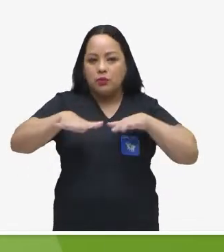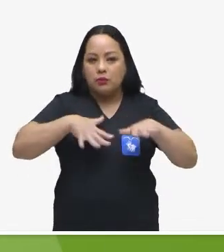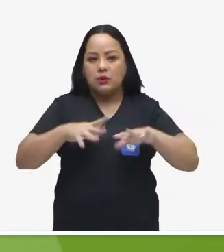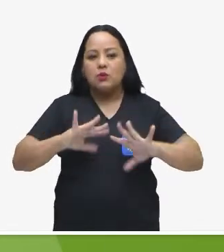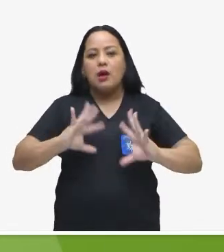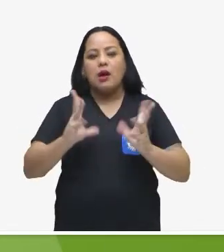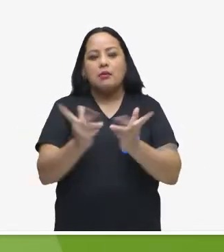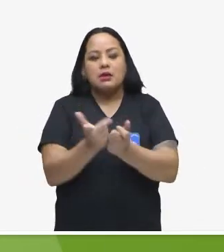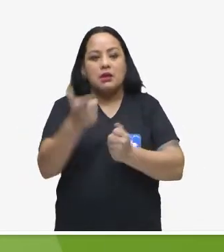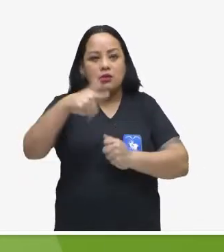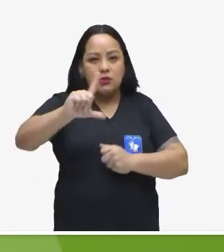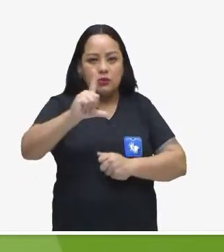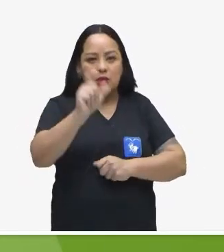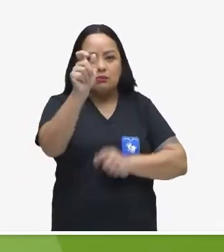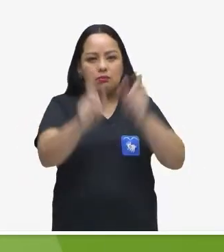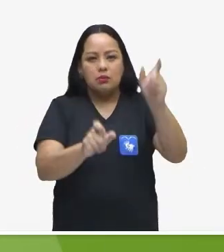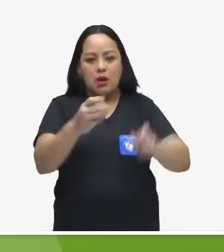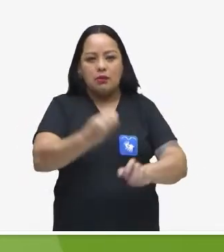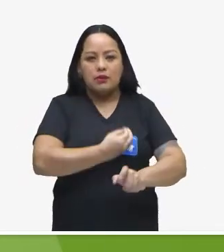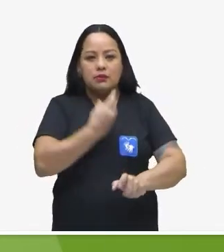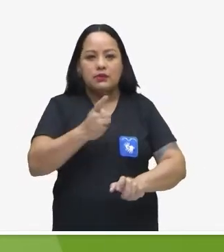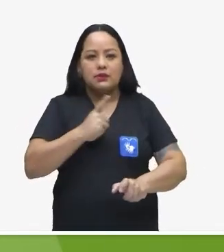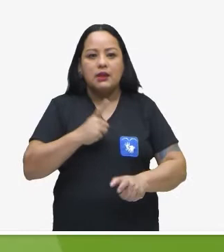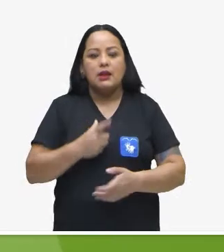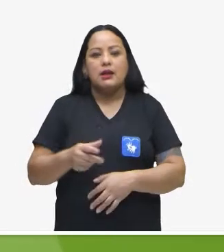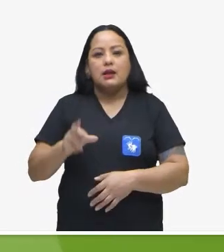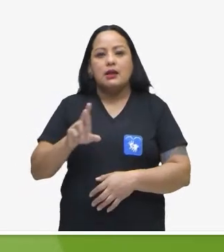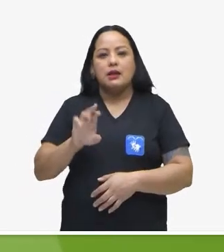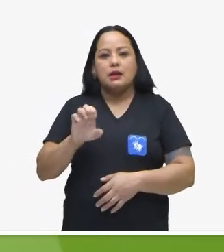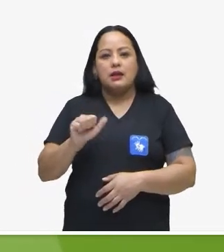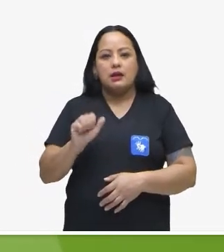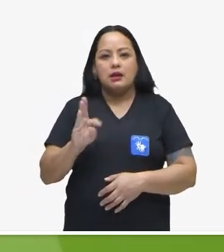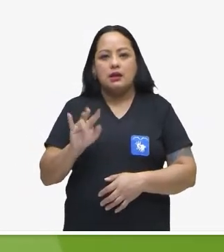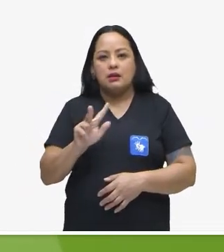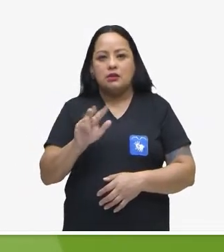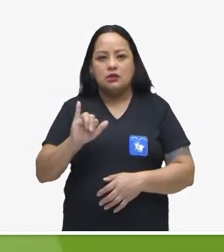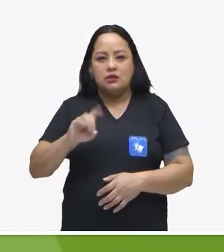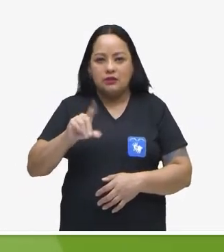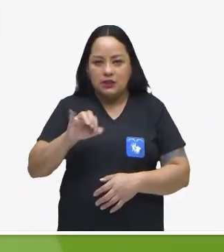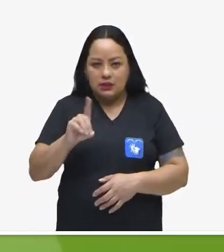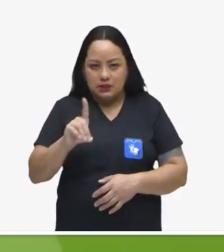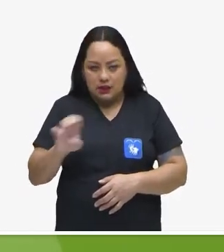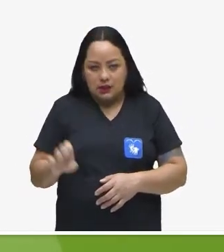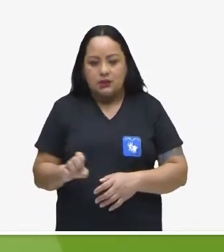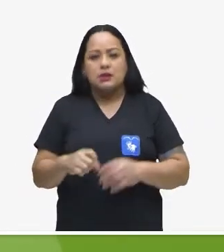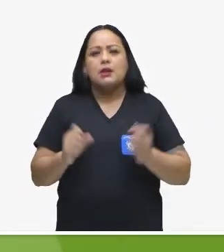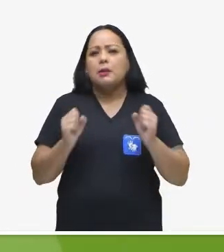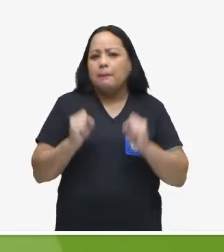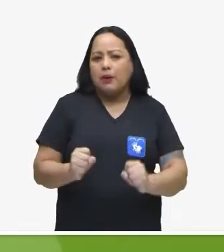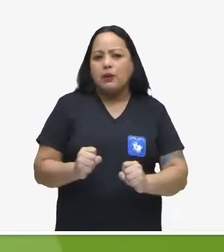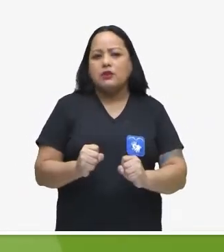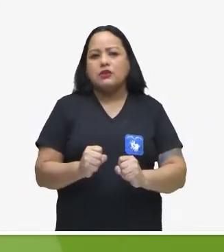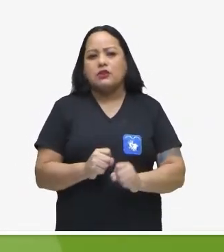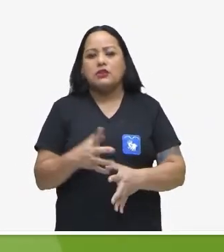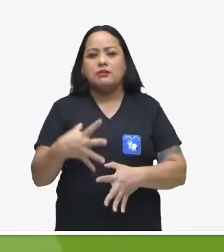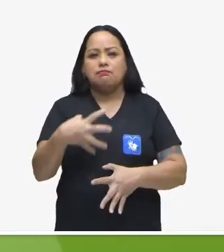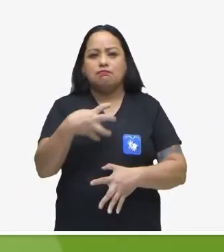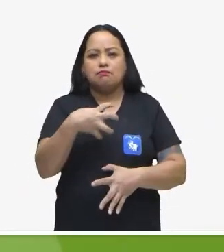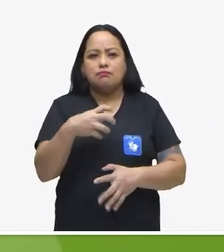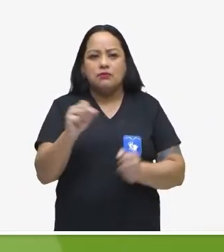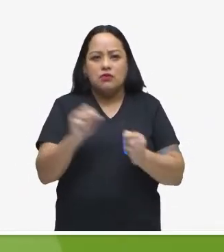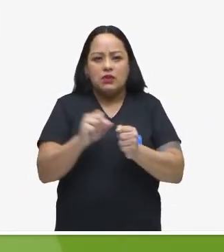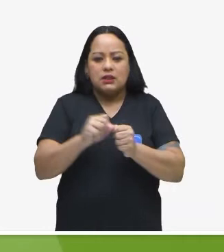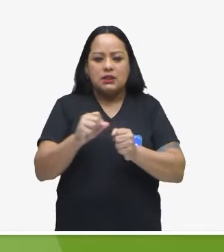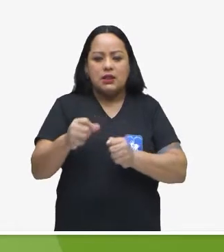seres vivos têm é a reatividade. Então, a gente tem essa capacidade de reagir ao